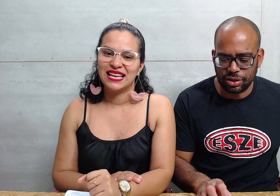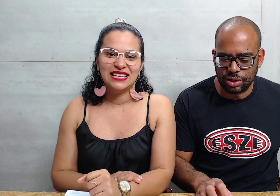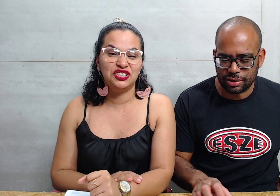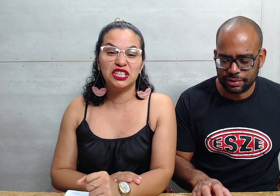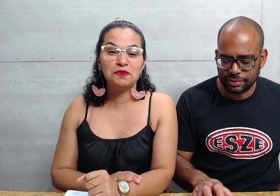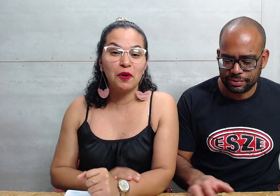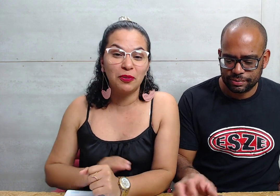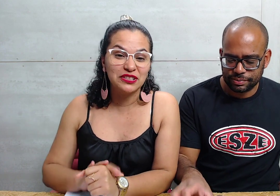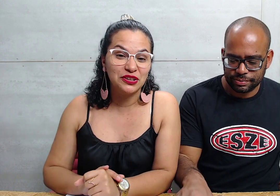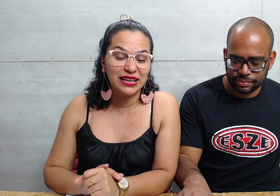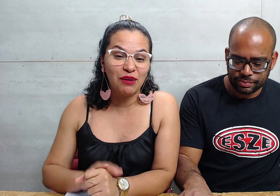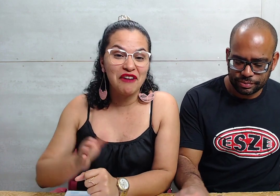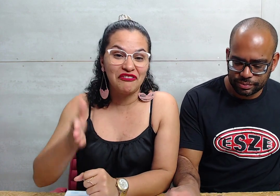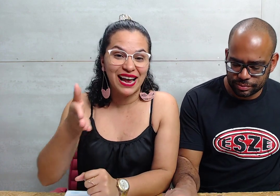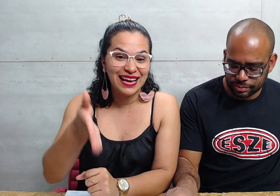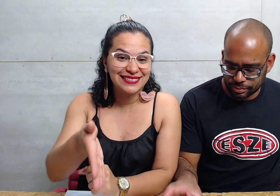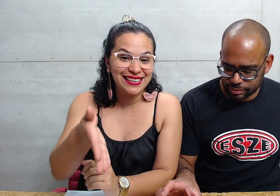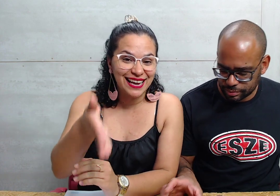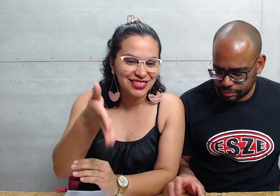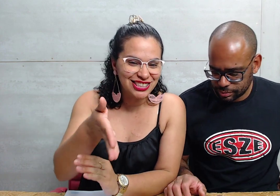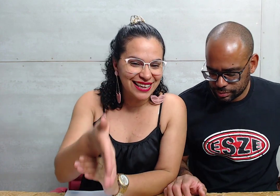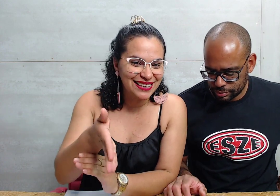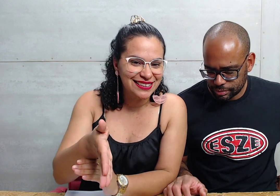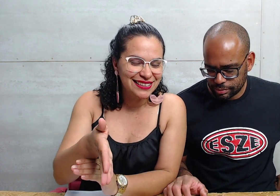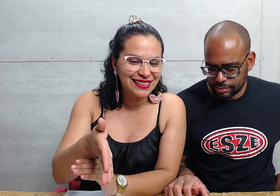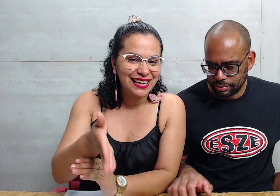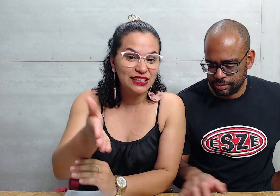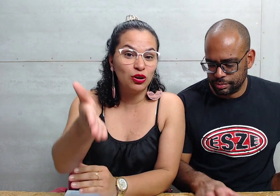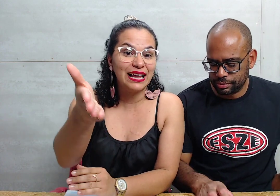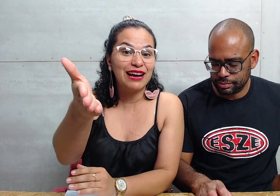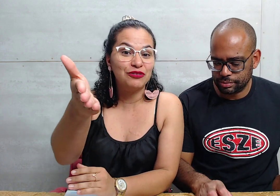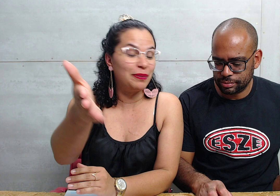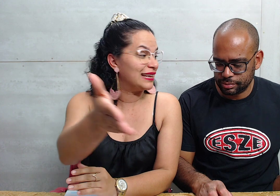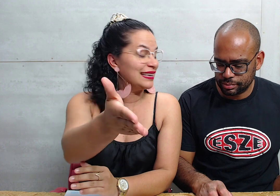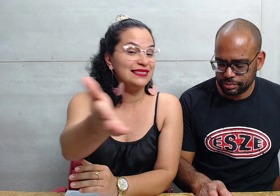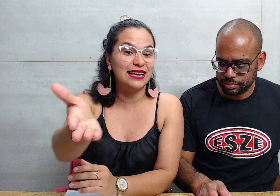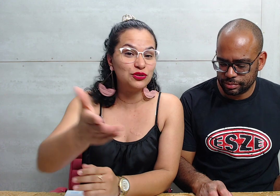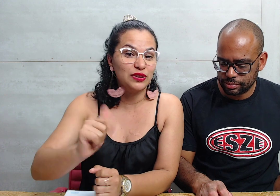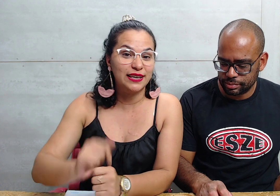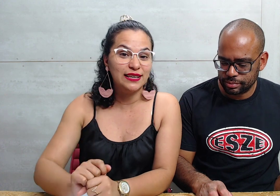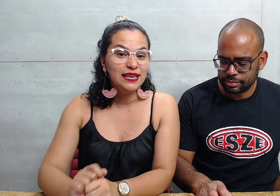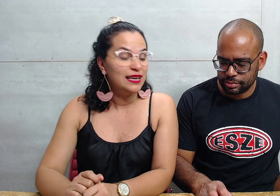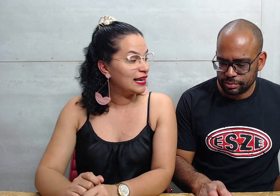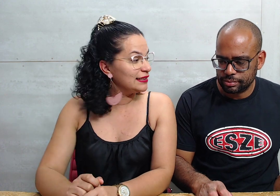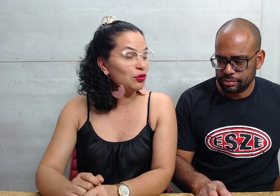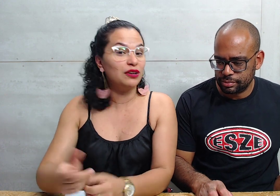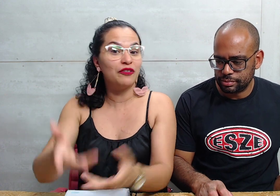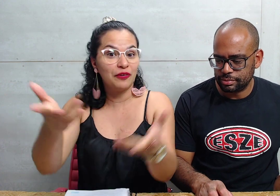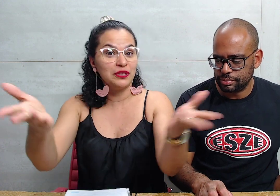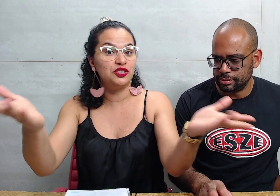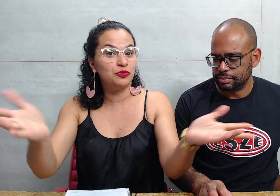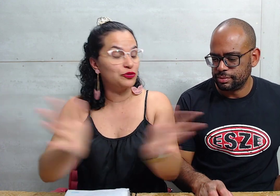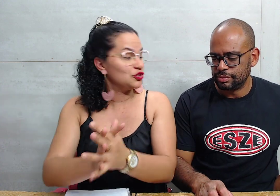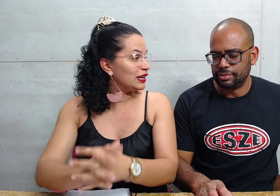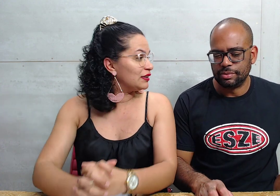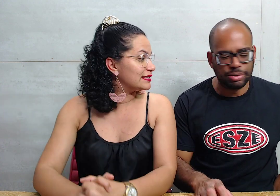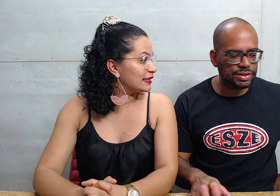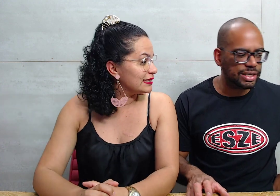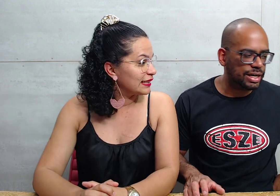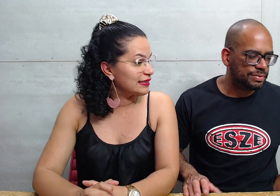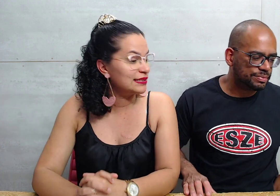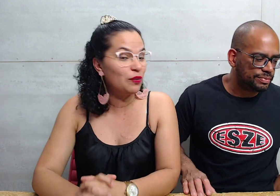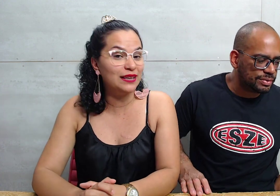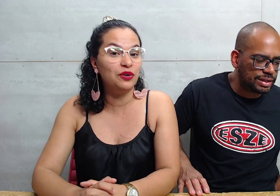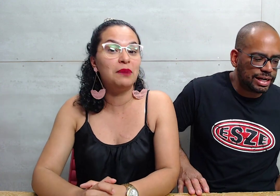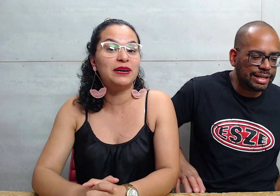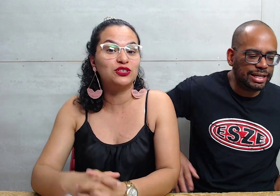é o senhor. Desproporcional a frase encaixada ali. Cadê o Olavo pra analisar isso daí? Cadê o analfabetismo funcional